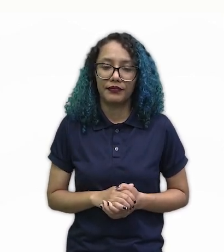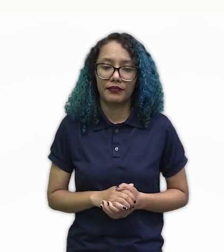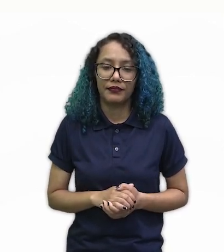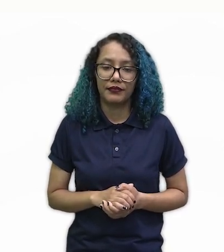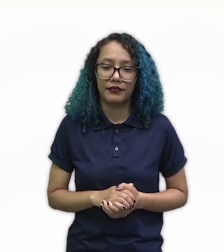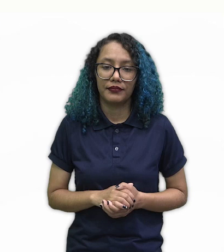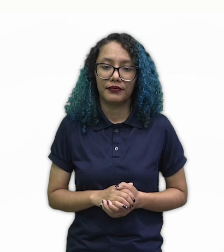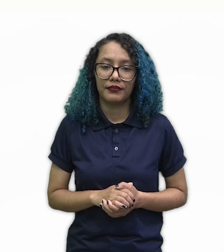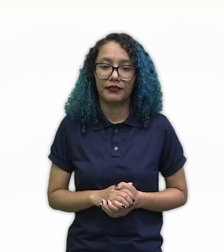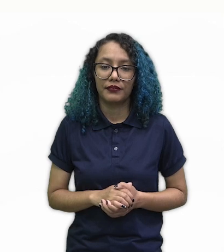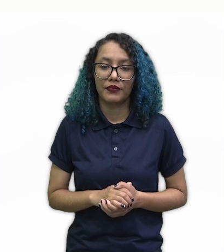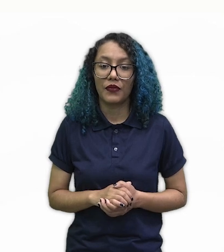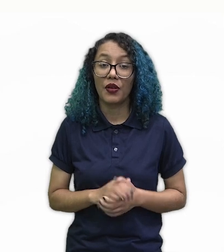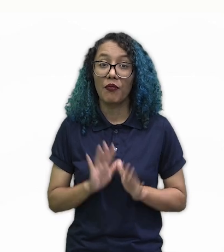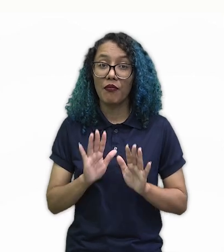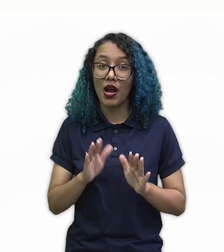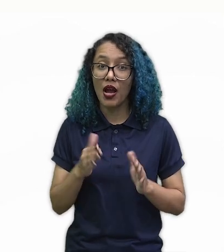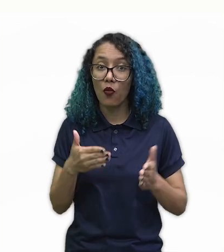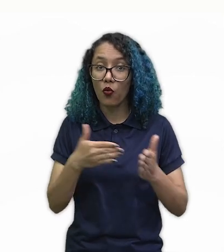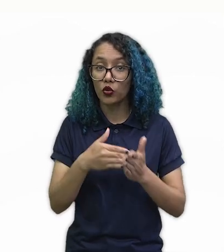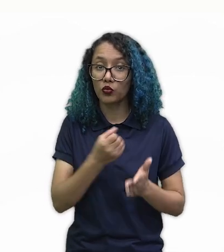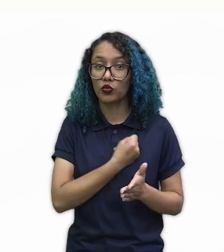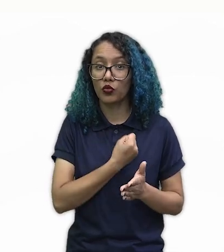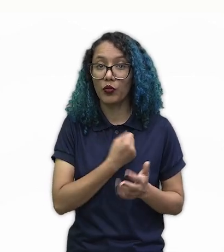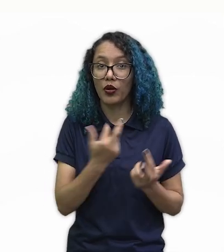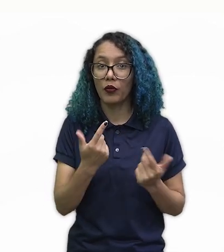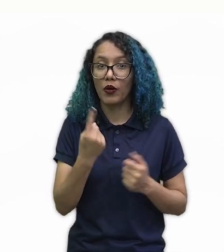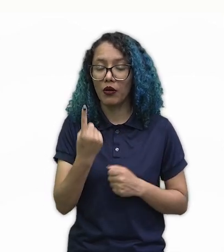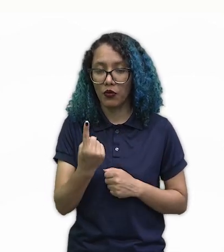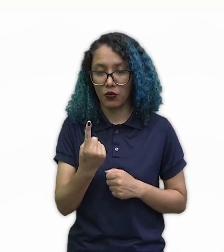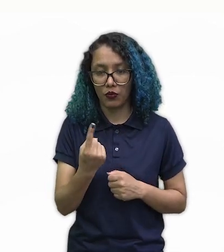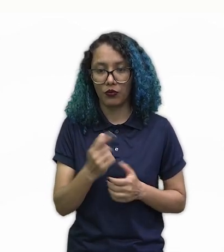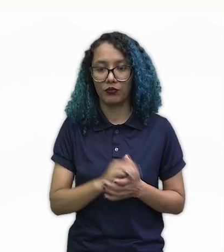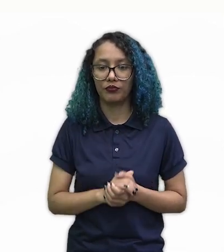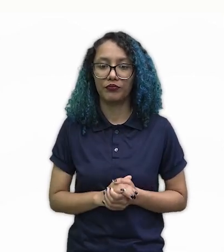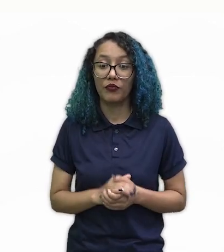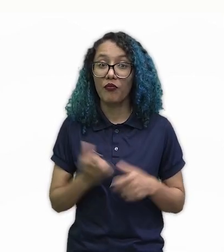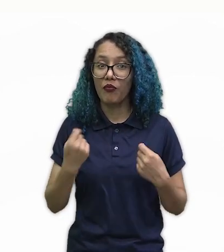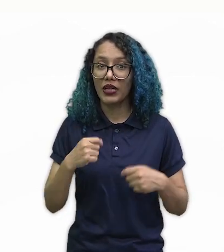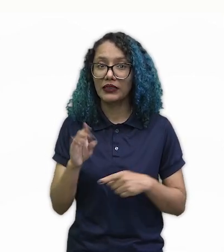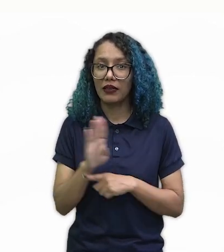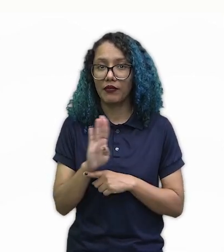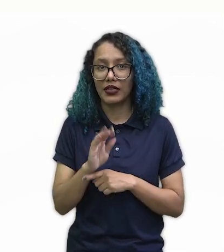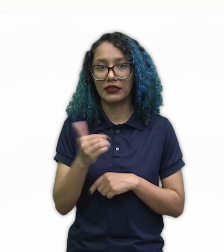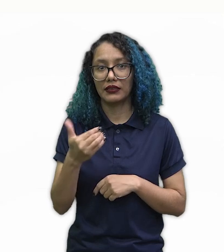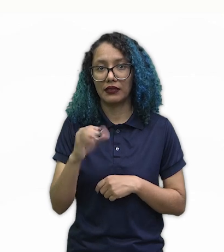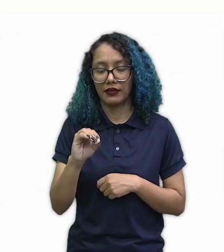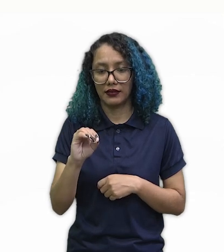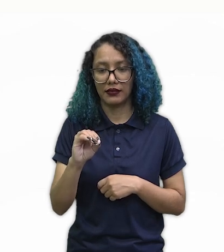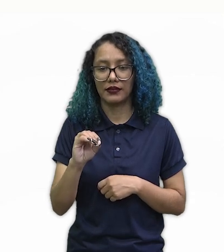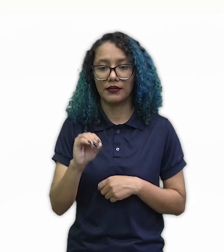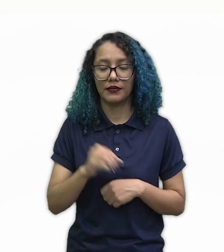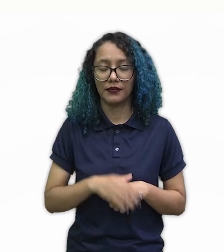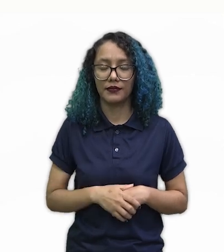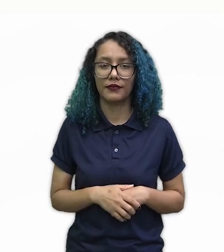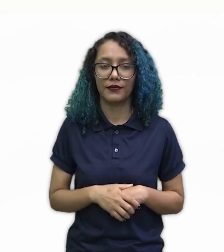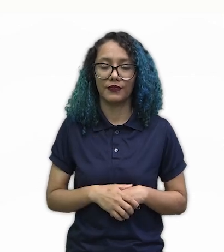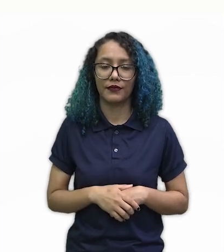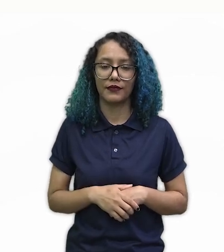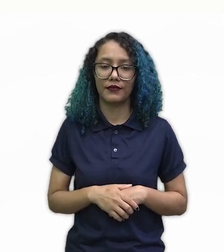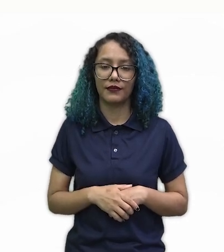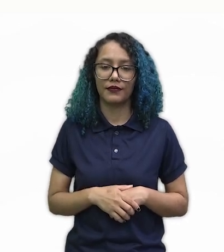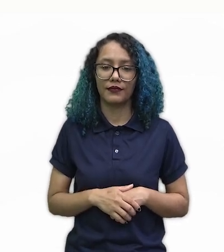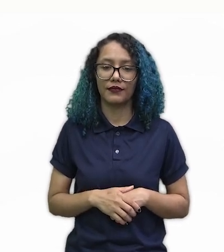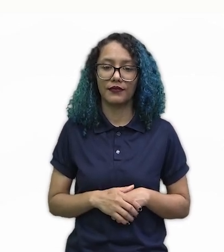considerando o último logaritmo igual a 1, tá? Então, o primeiro passo é que eu tenho aqui a base igual a 10. Como é que a